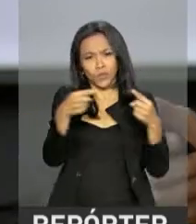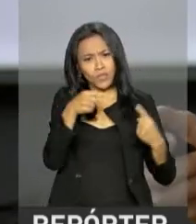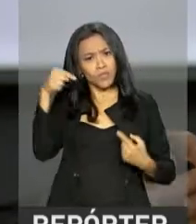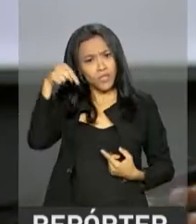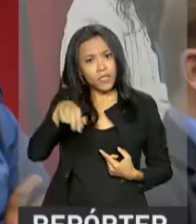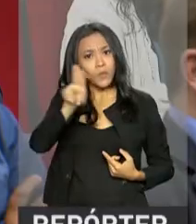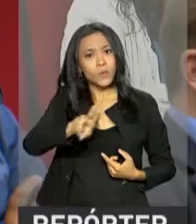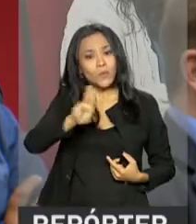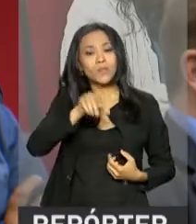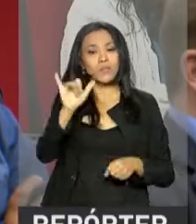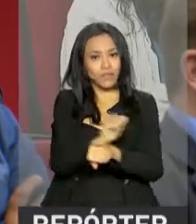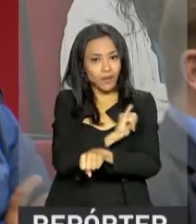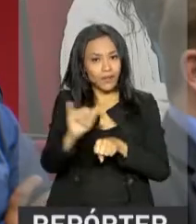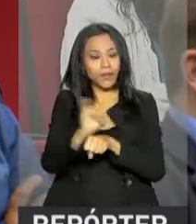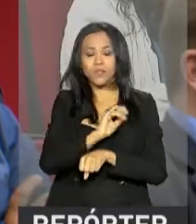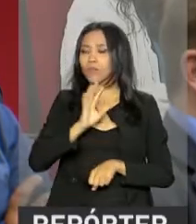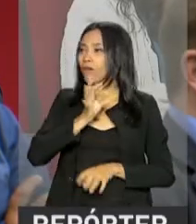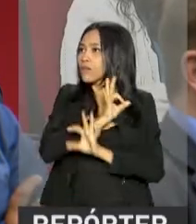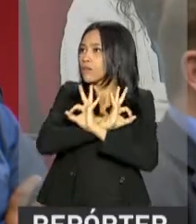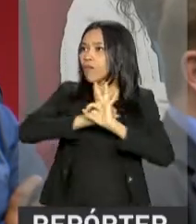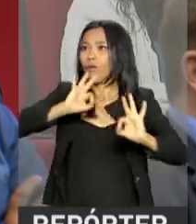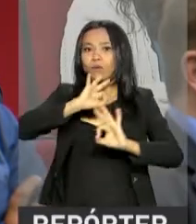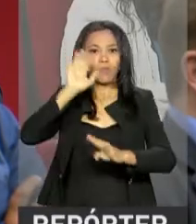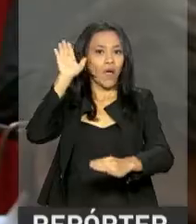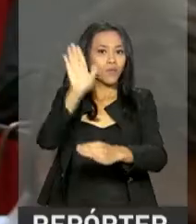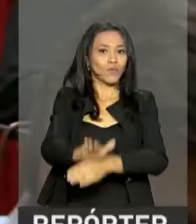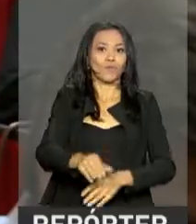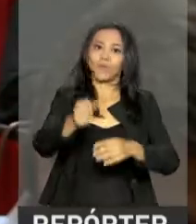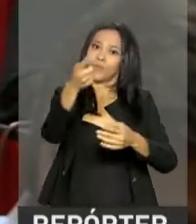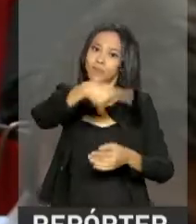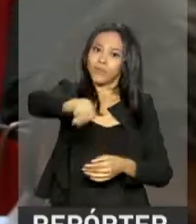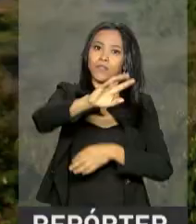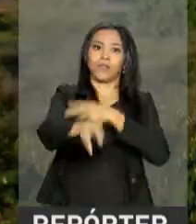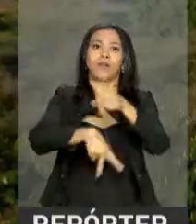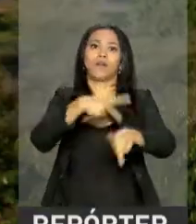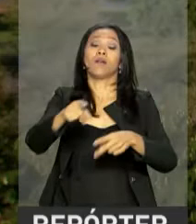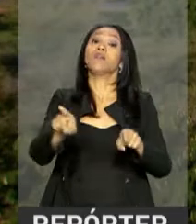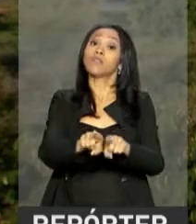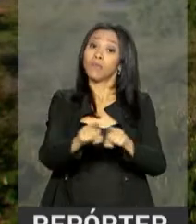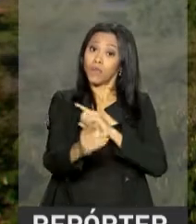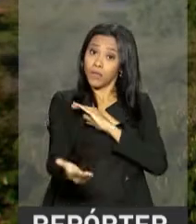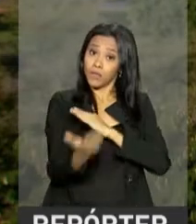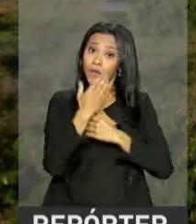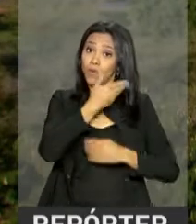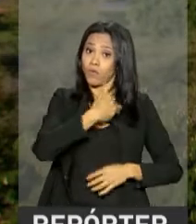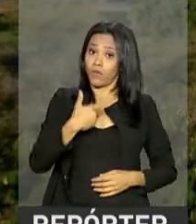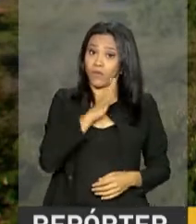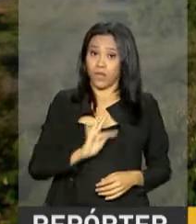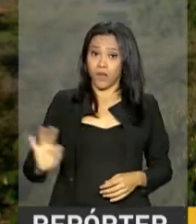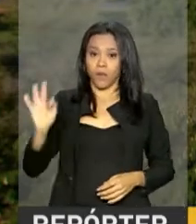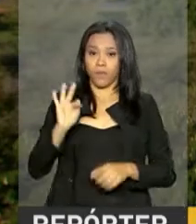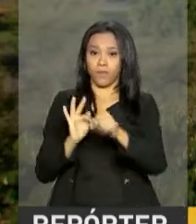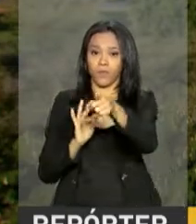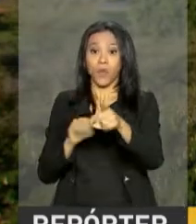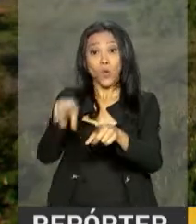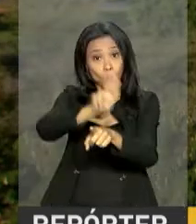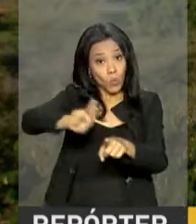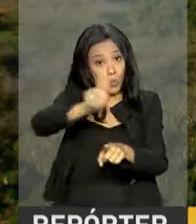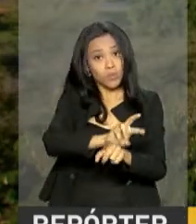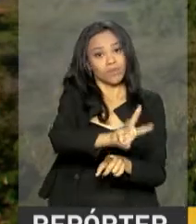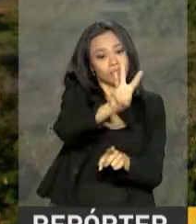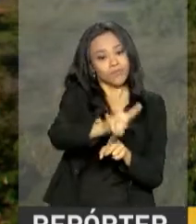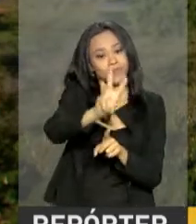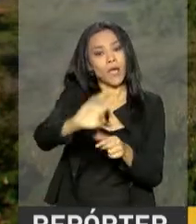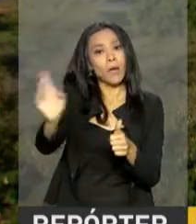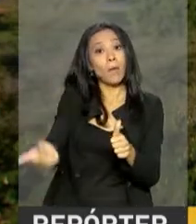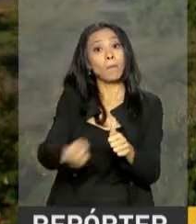dessas plataformas representam ganhos para a população e para o governo federal. O uso desses portais é apenas um primeiro passo para